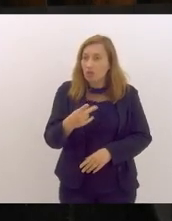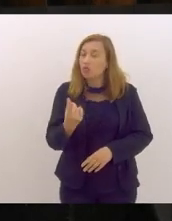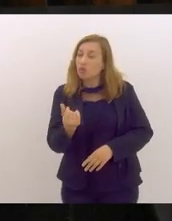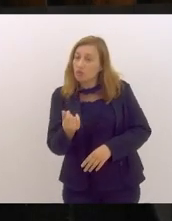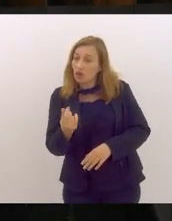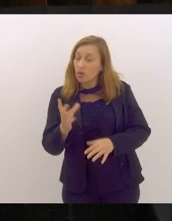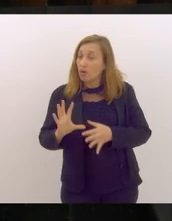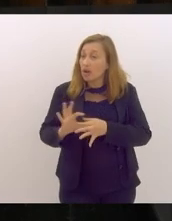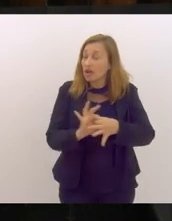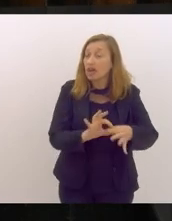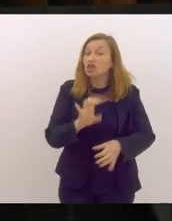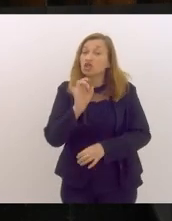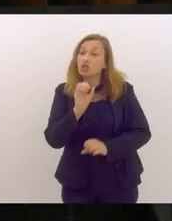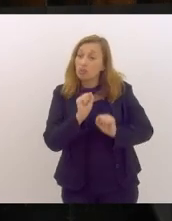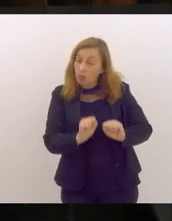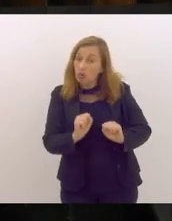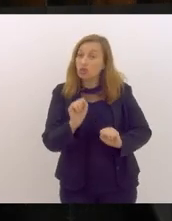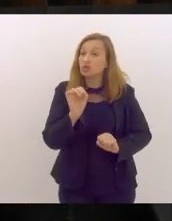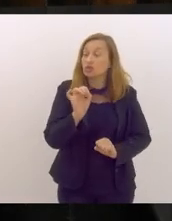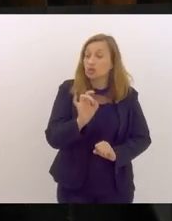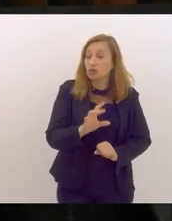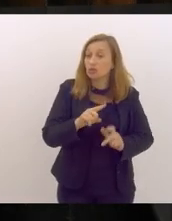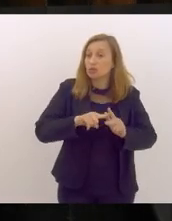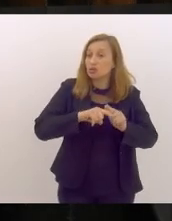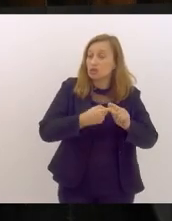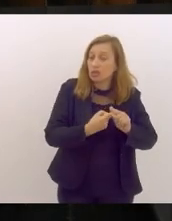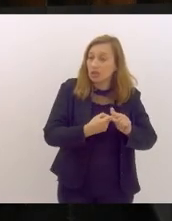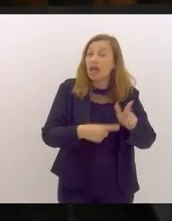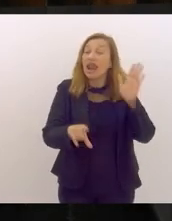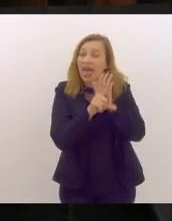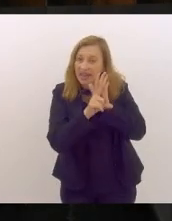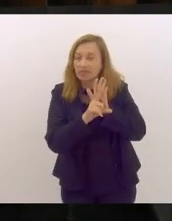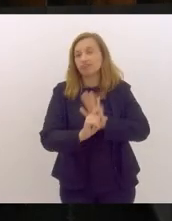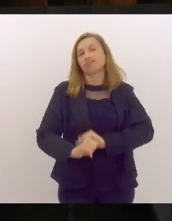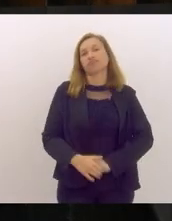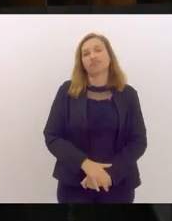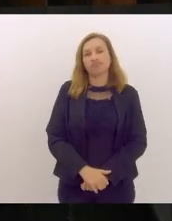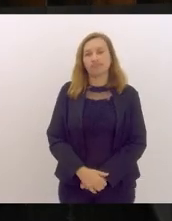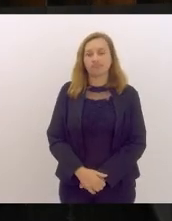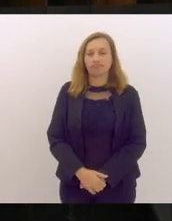agregado só pode ser alterada por lei.